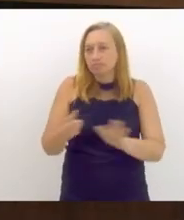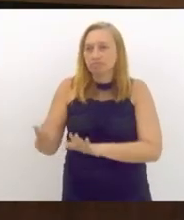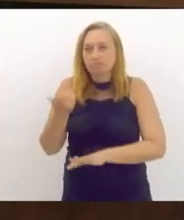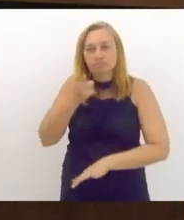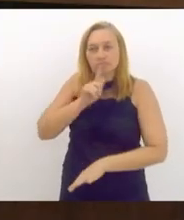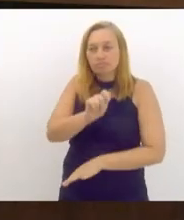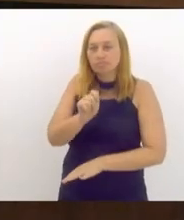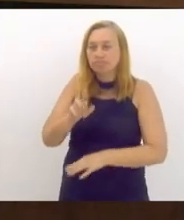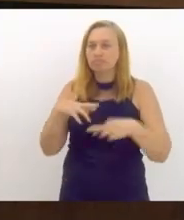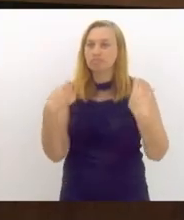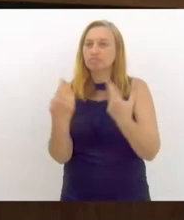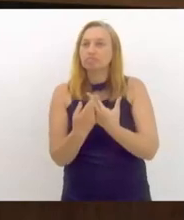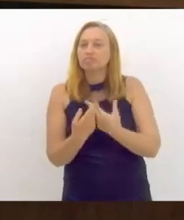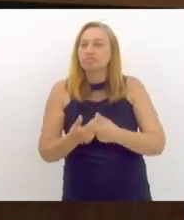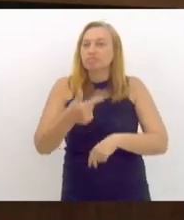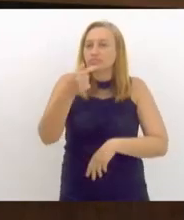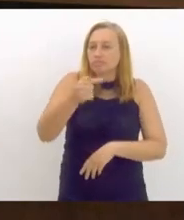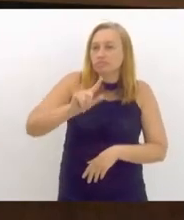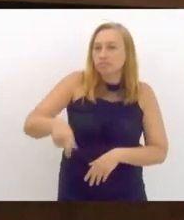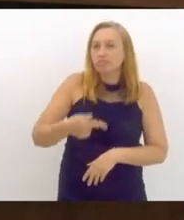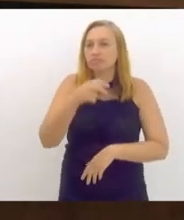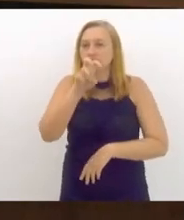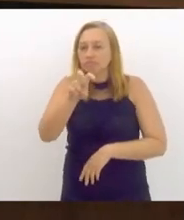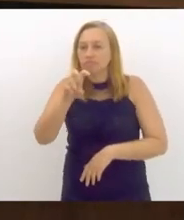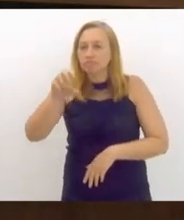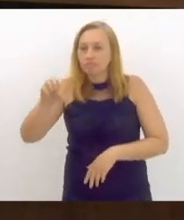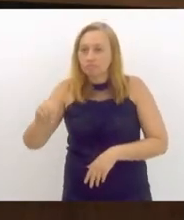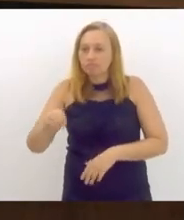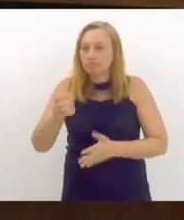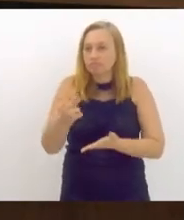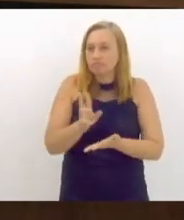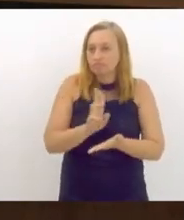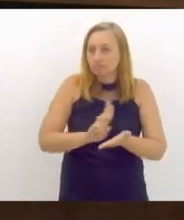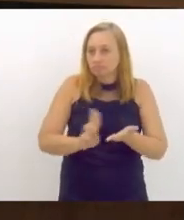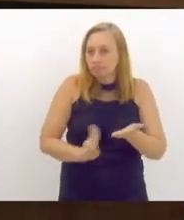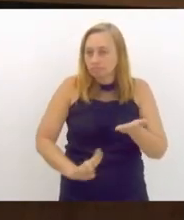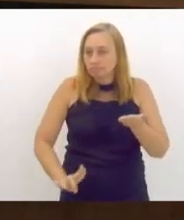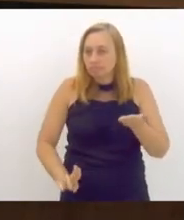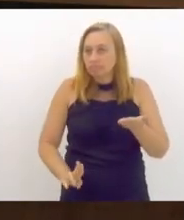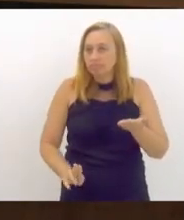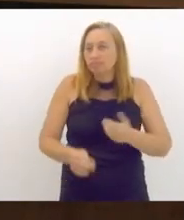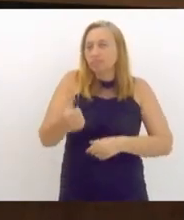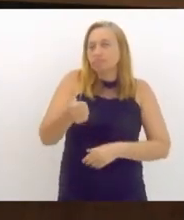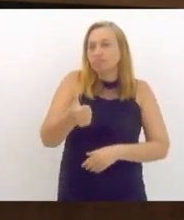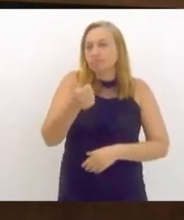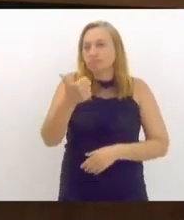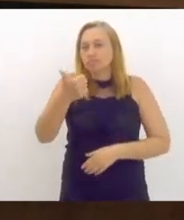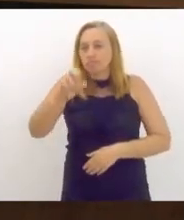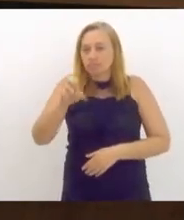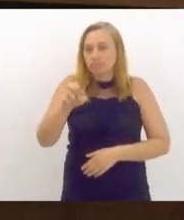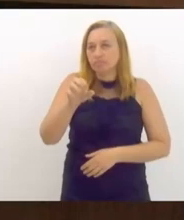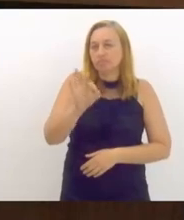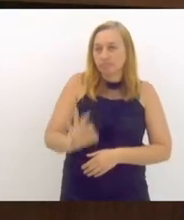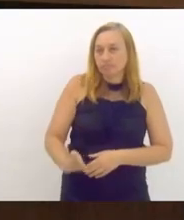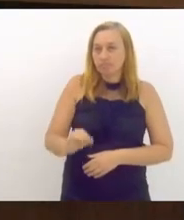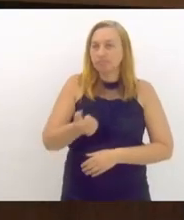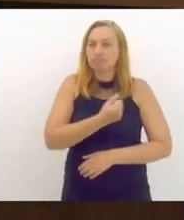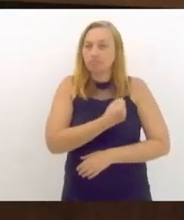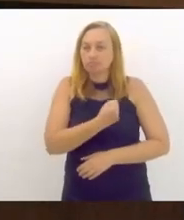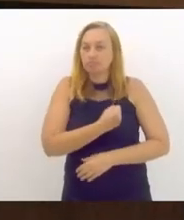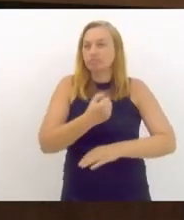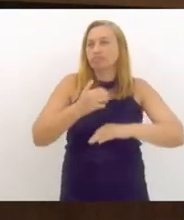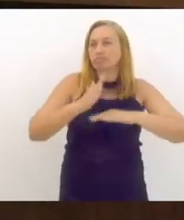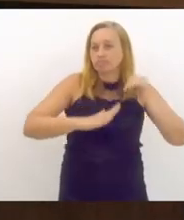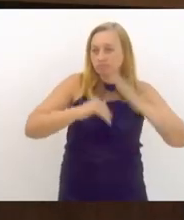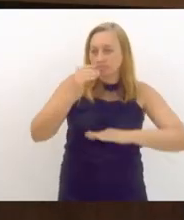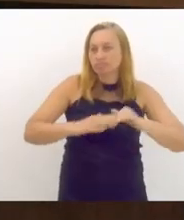conseguiram reunir 7.500 assinaturas, o que equivale a quase 15% do número de profissionais de educação